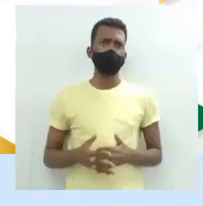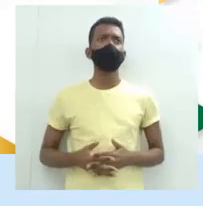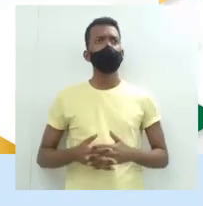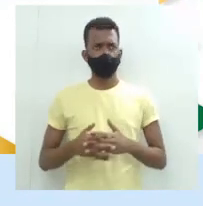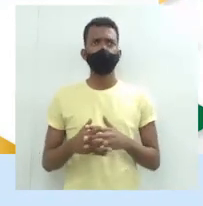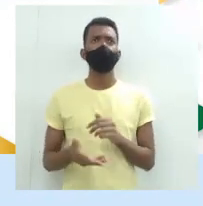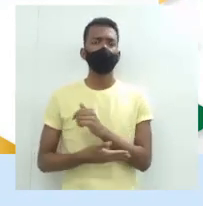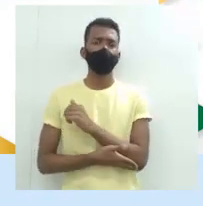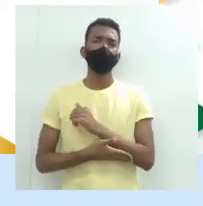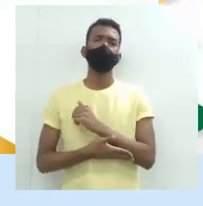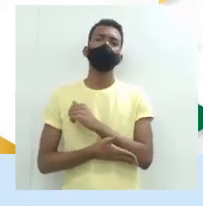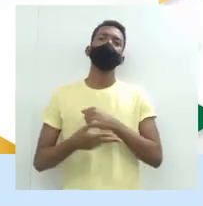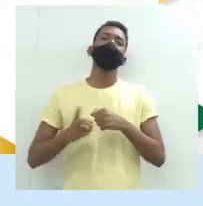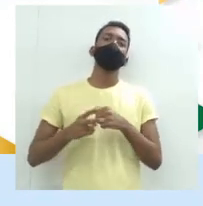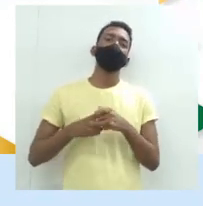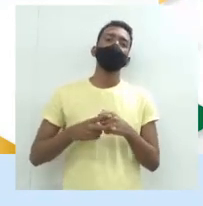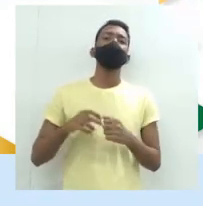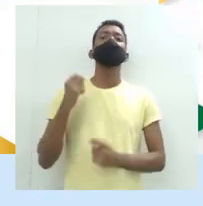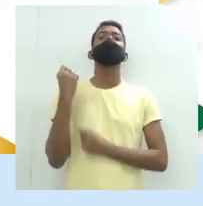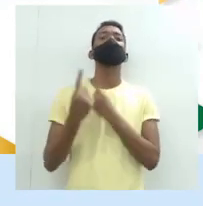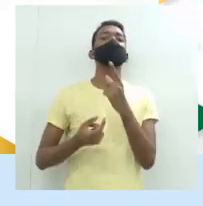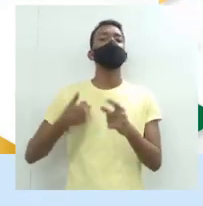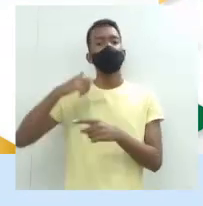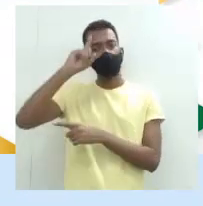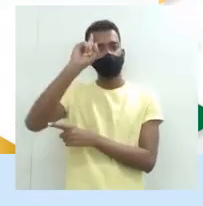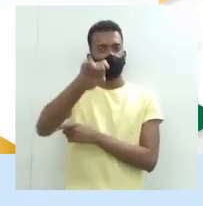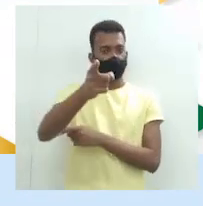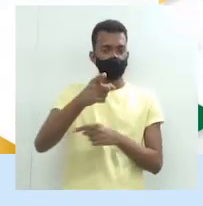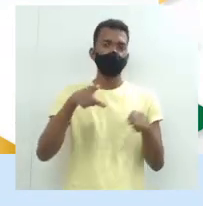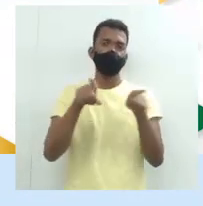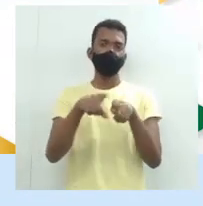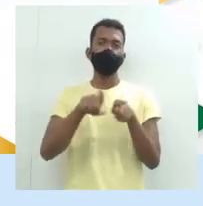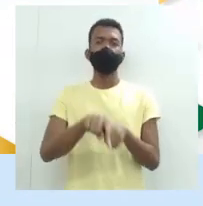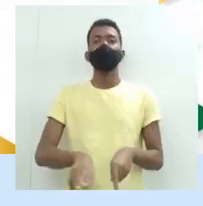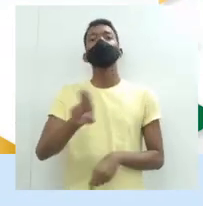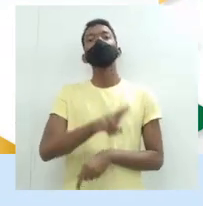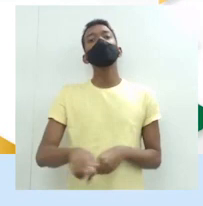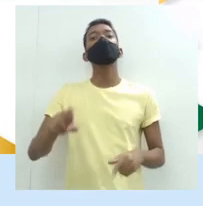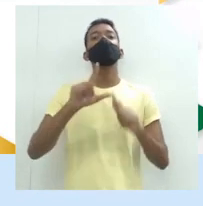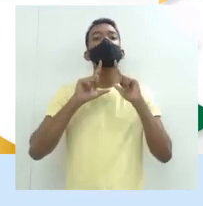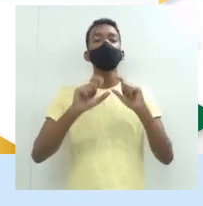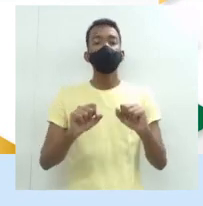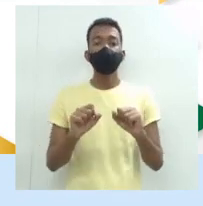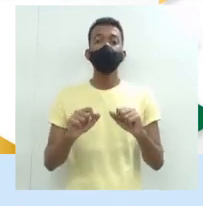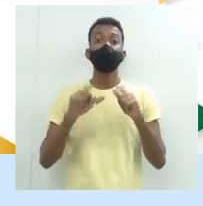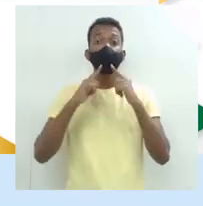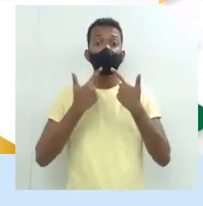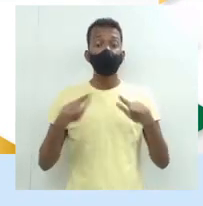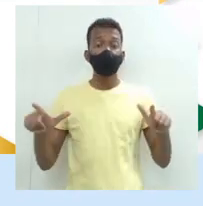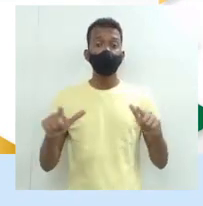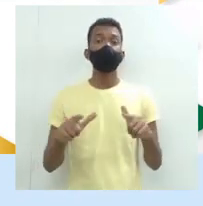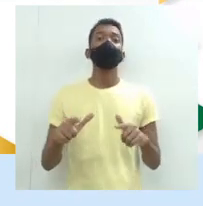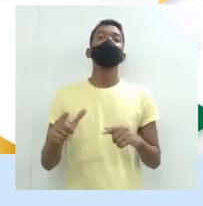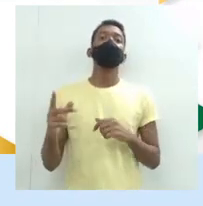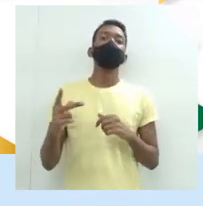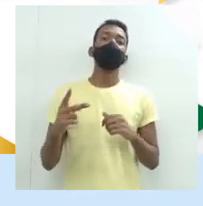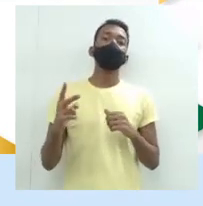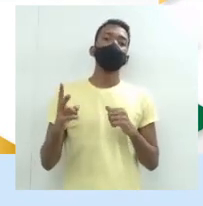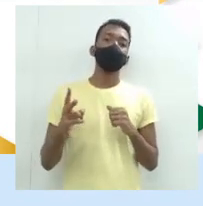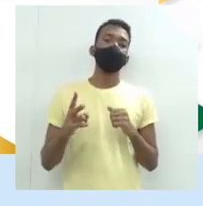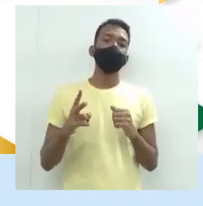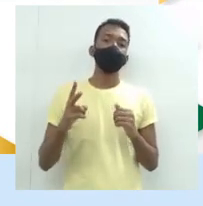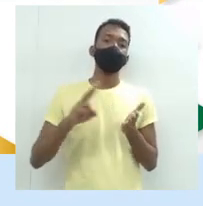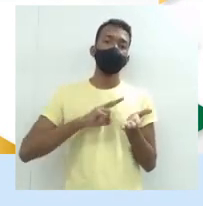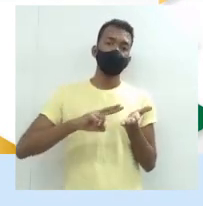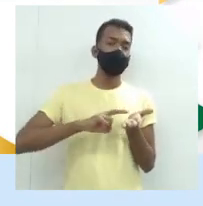Os verbos geralmente estão no imperativo, o uso da linguagem verbal e não verbal. O texto ele tem que ser